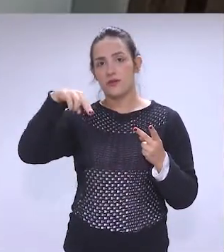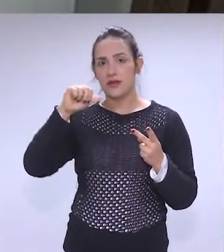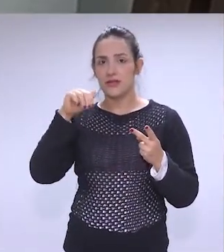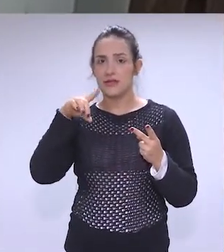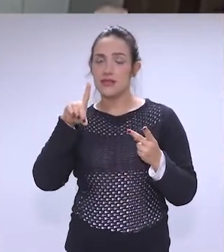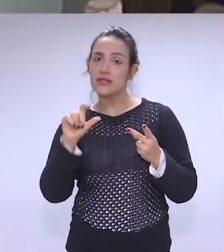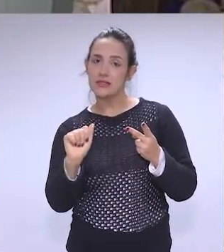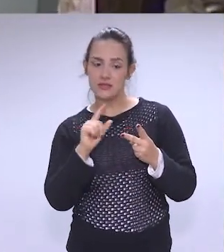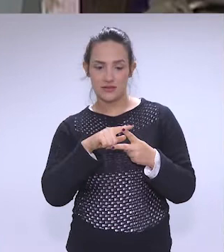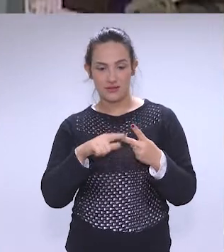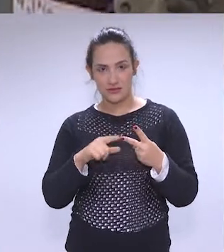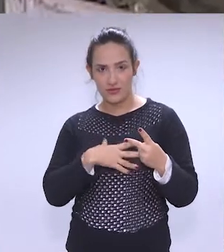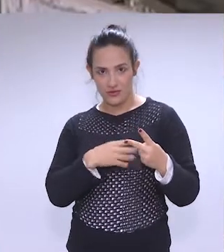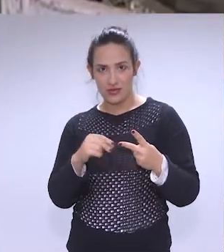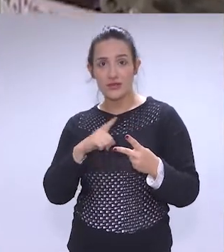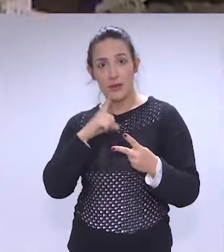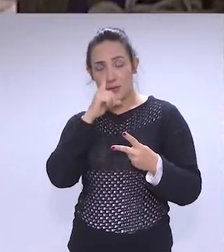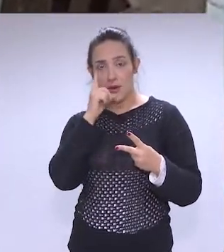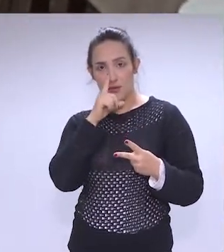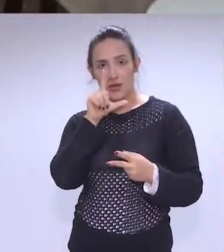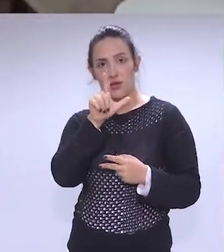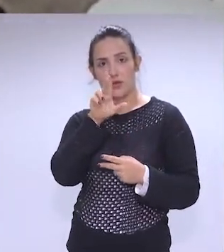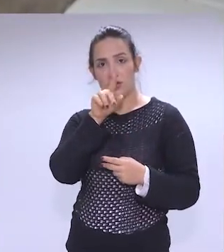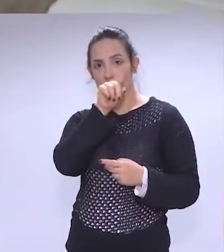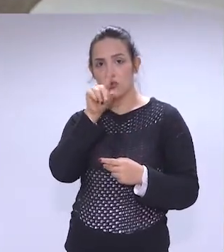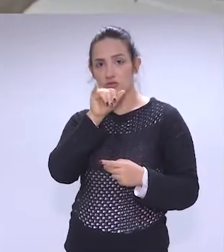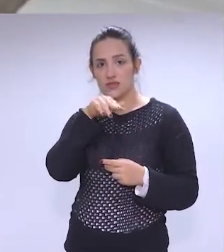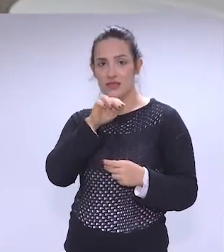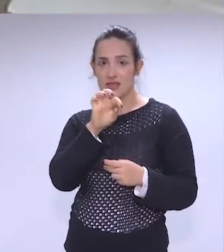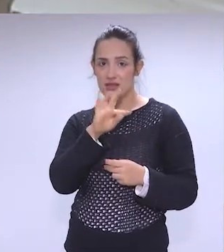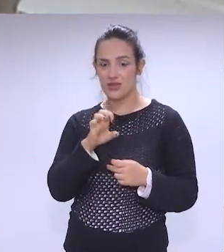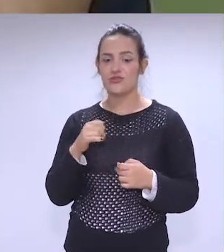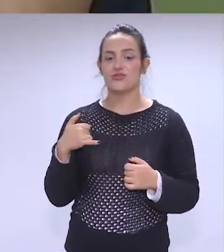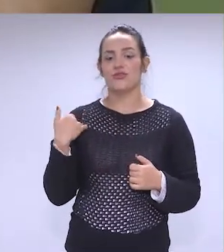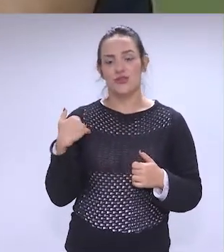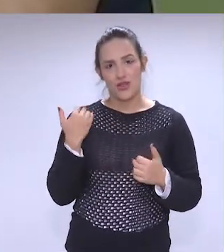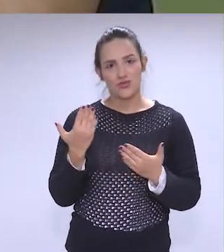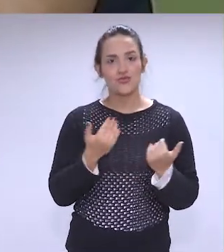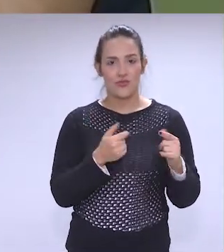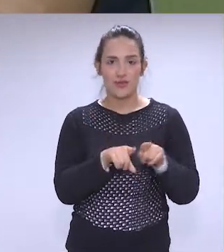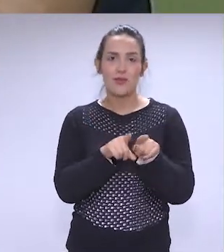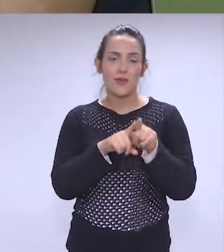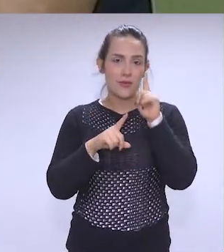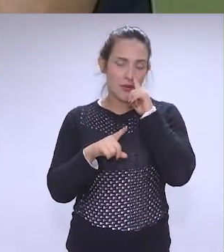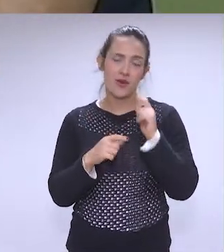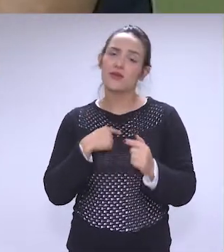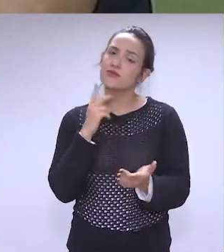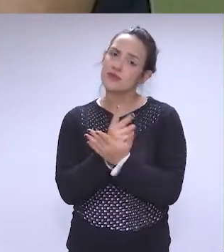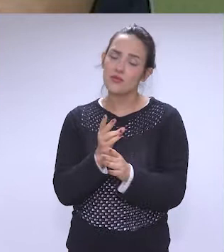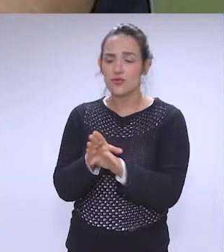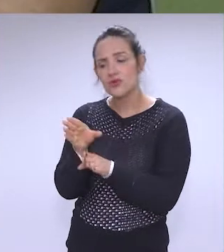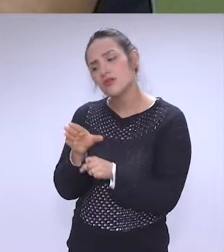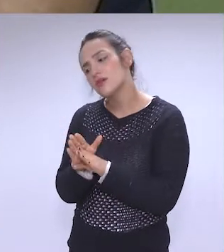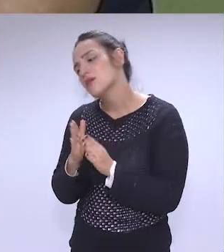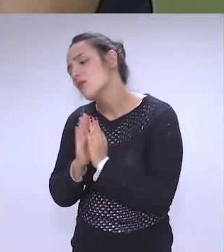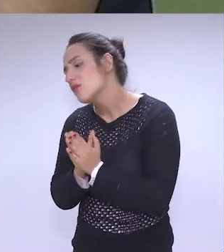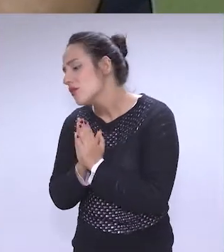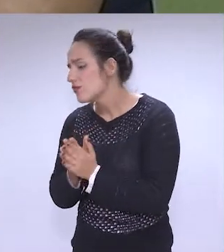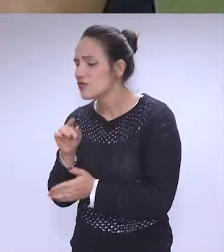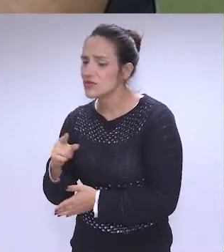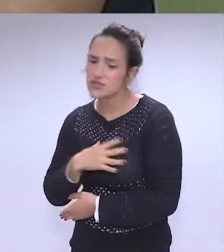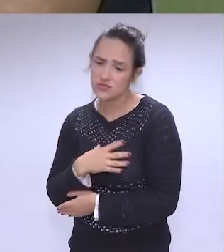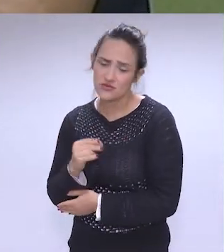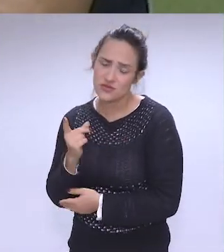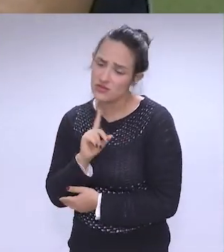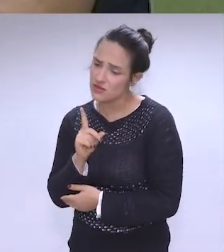tentou orientar as filhas usando a própria experiência de mãe nova como exemplo. Sempre falei para ela, ó, vocês não queiram filho,